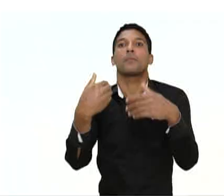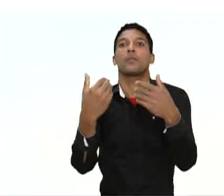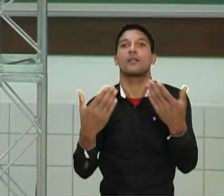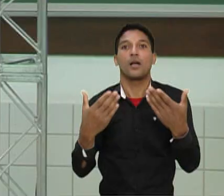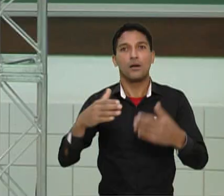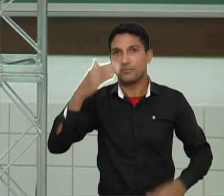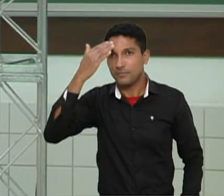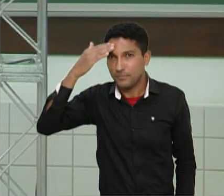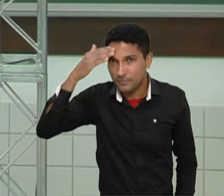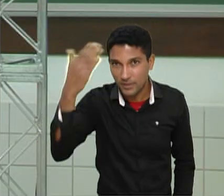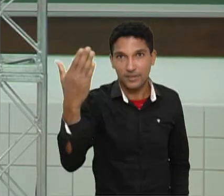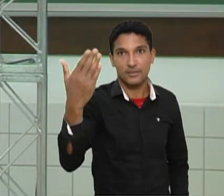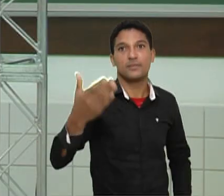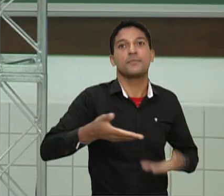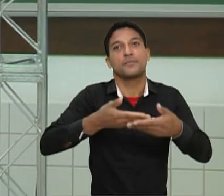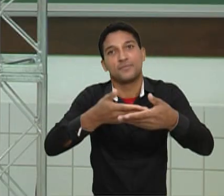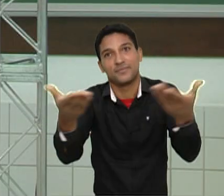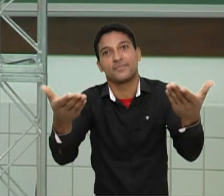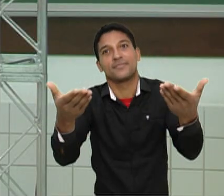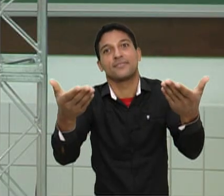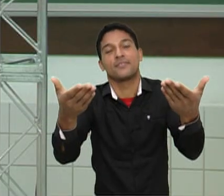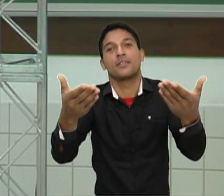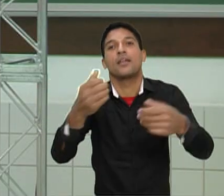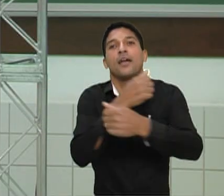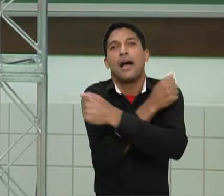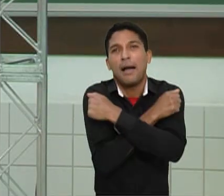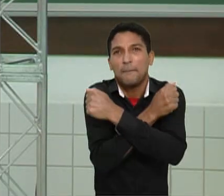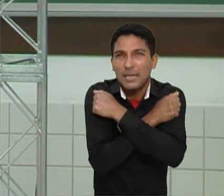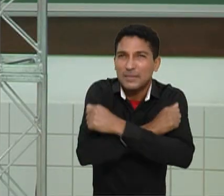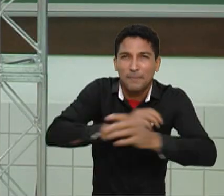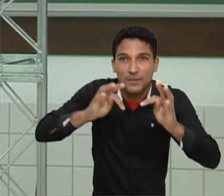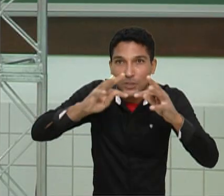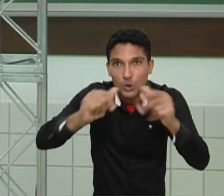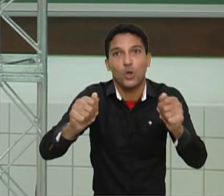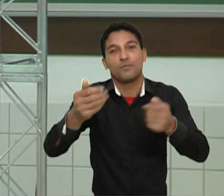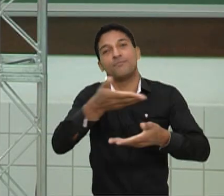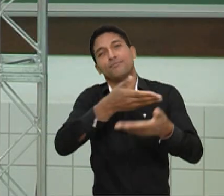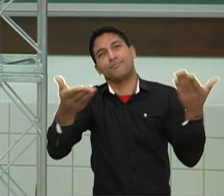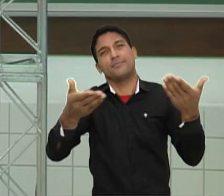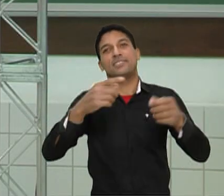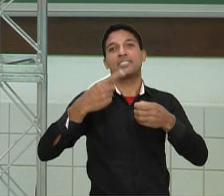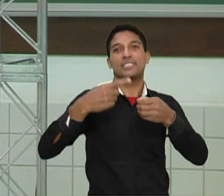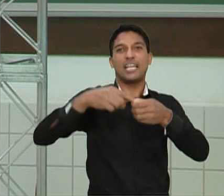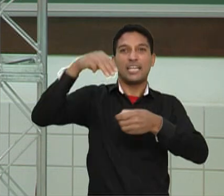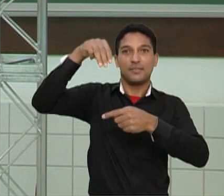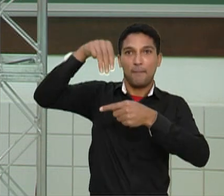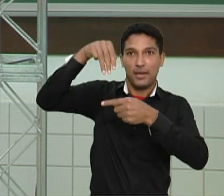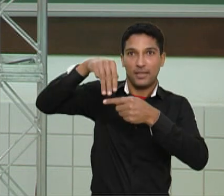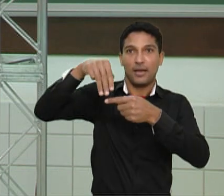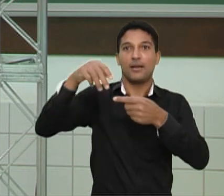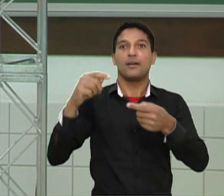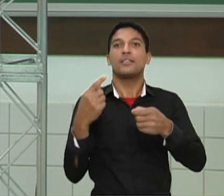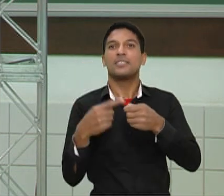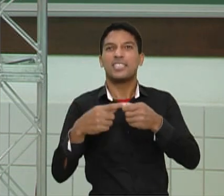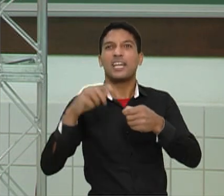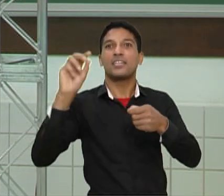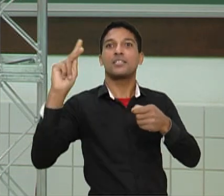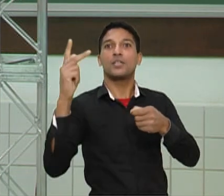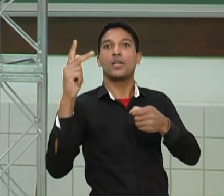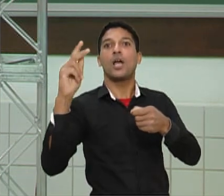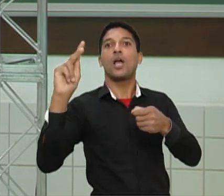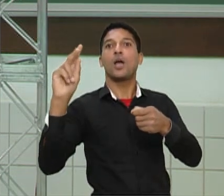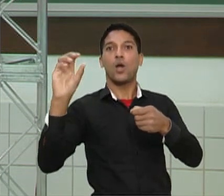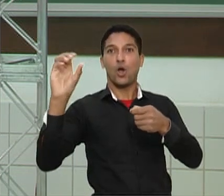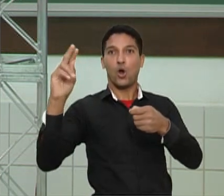meu agradecimento para vocês, tá? Um abraço aí para toda a galera da cidade de Rolândia, Maringá, Cruz Maltina, Uraí.